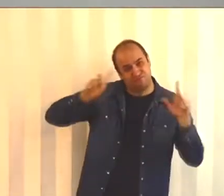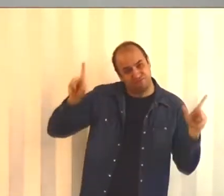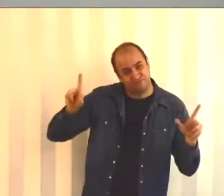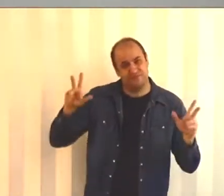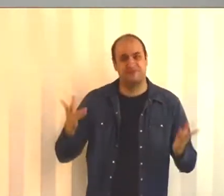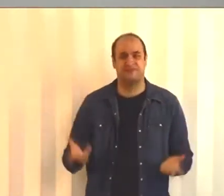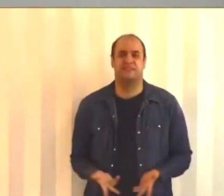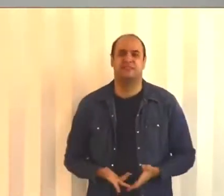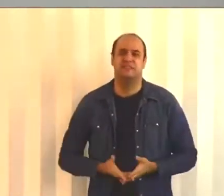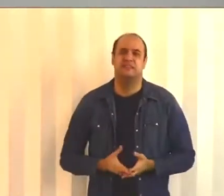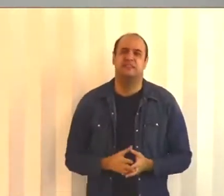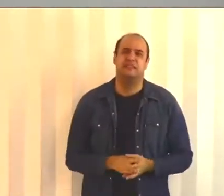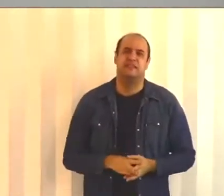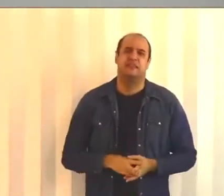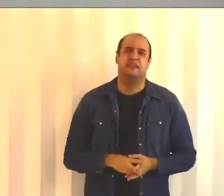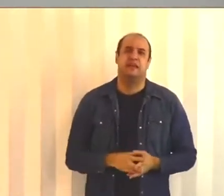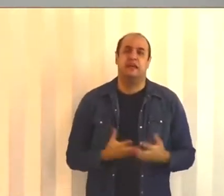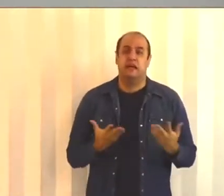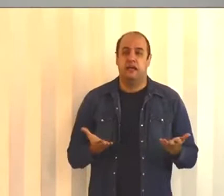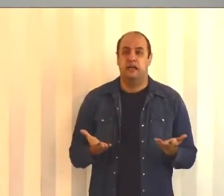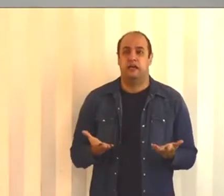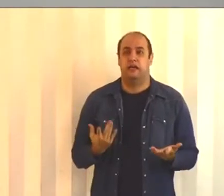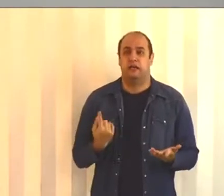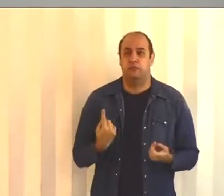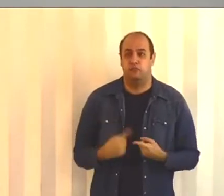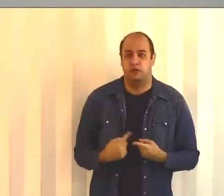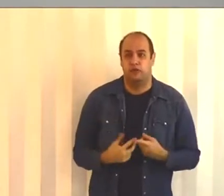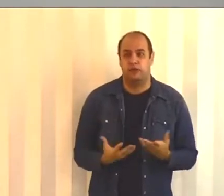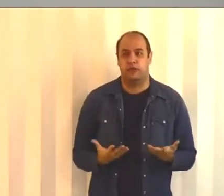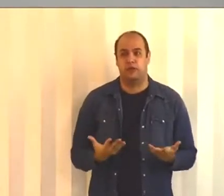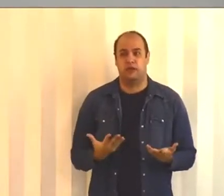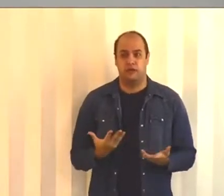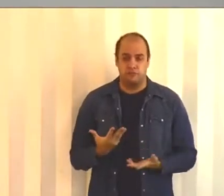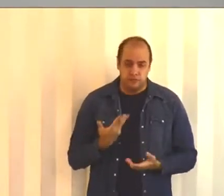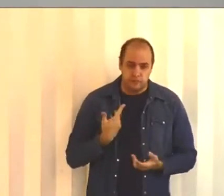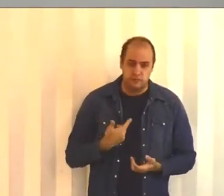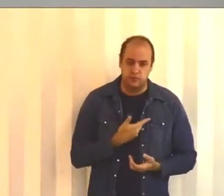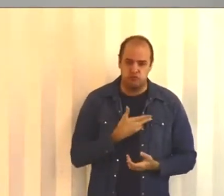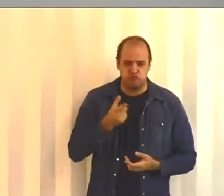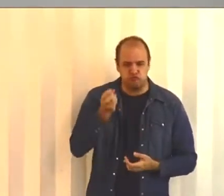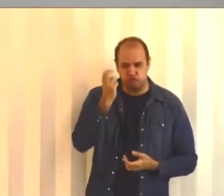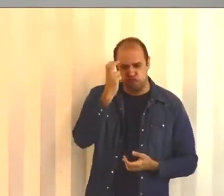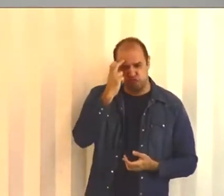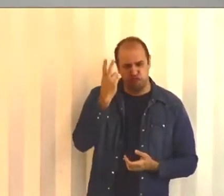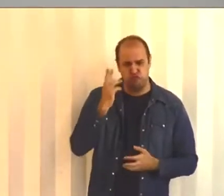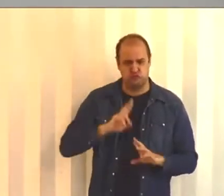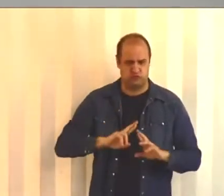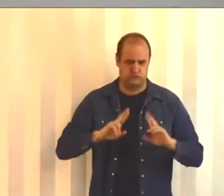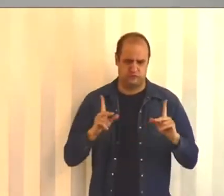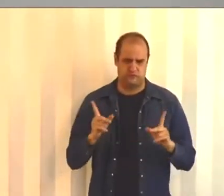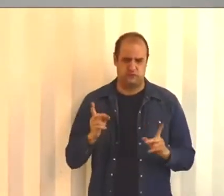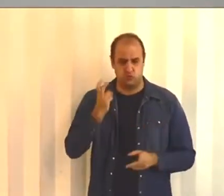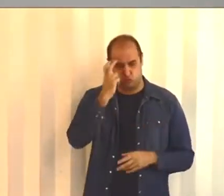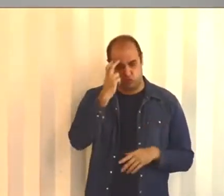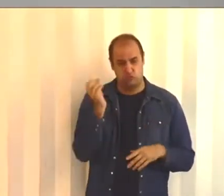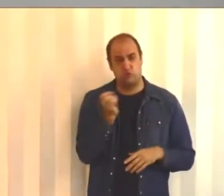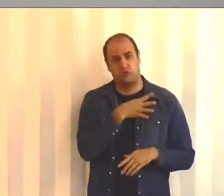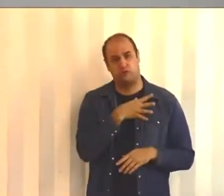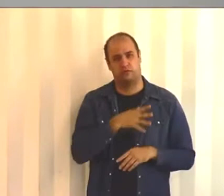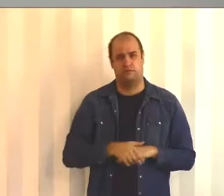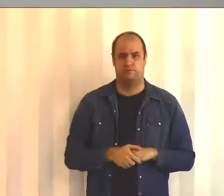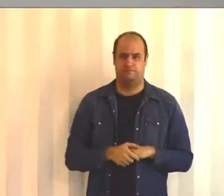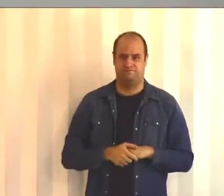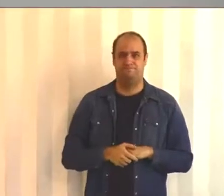diferente do pensamento oriental nesse sentido, porque nós temos culturas, a nossa cultura é muito nova, e a